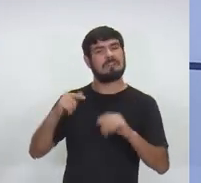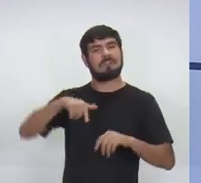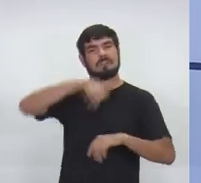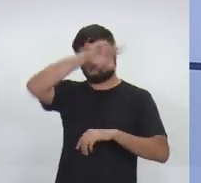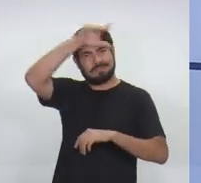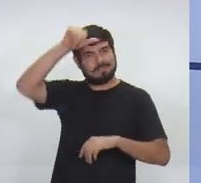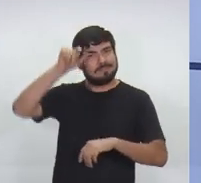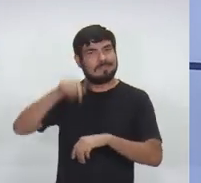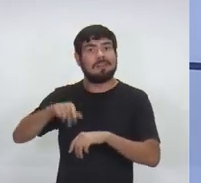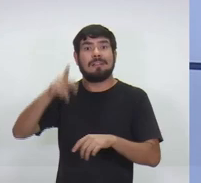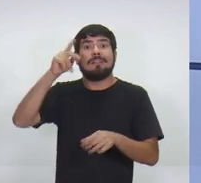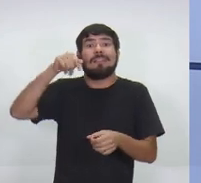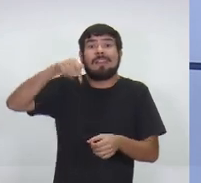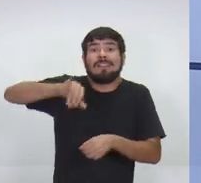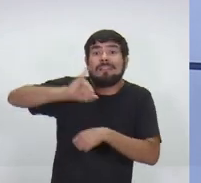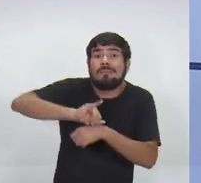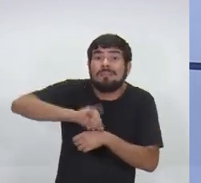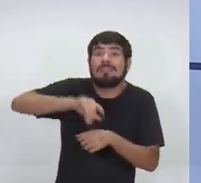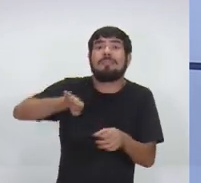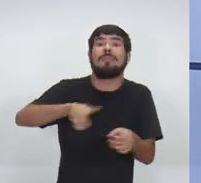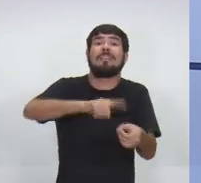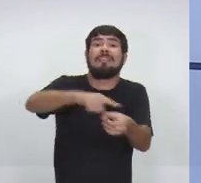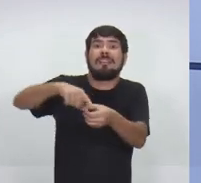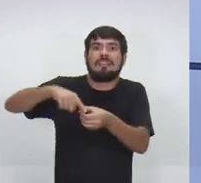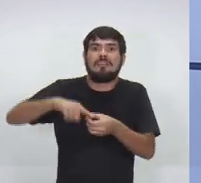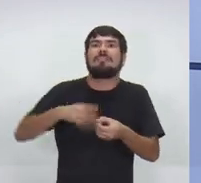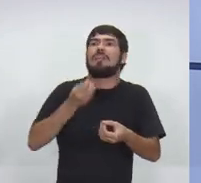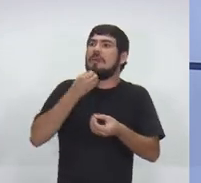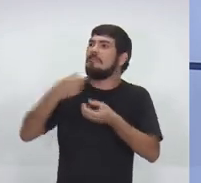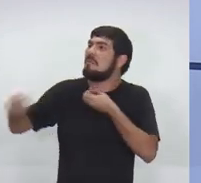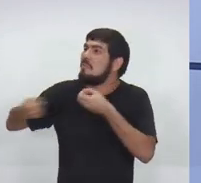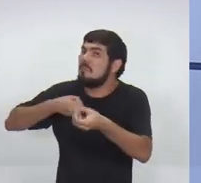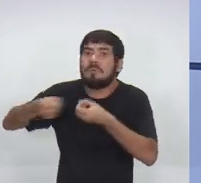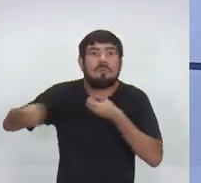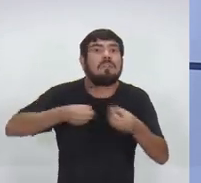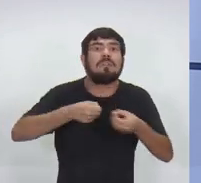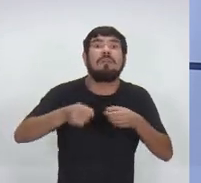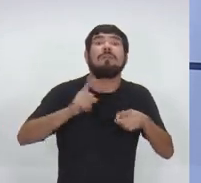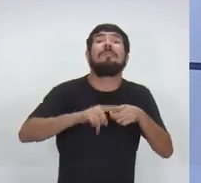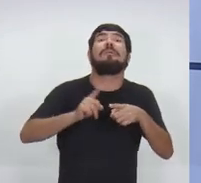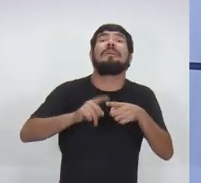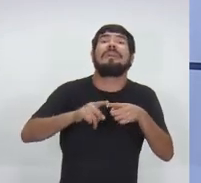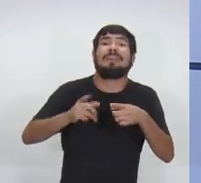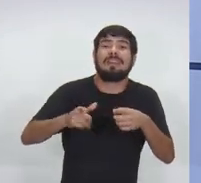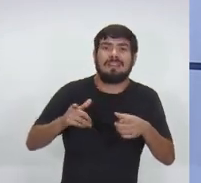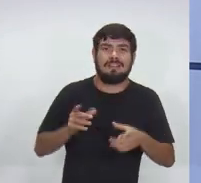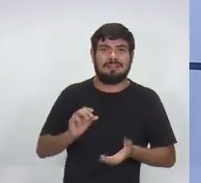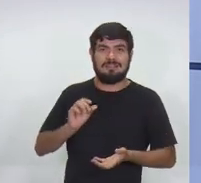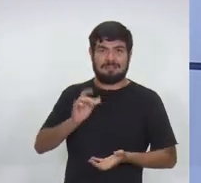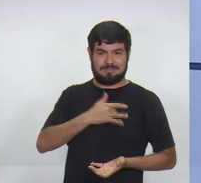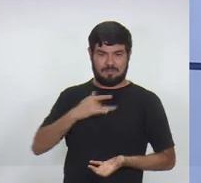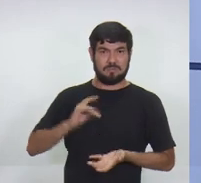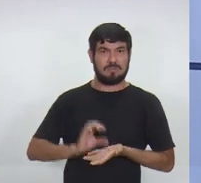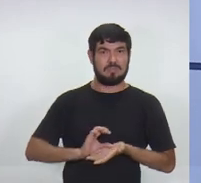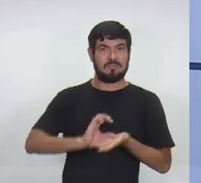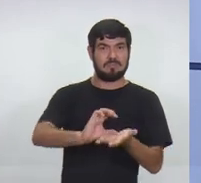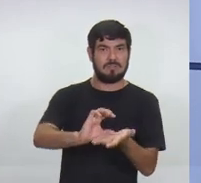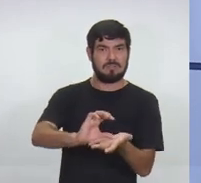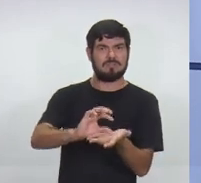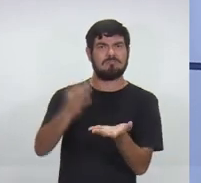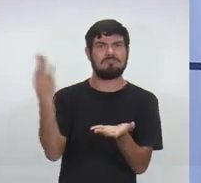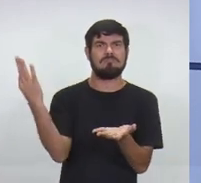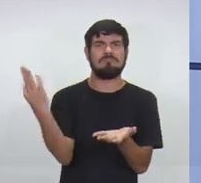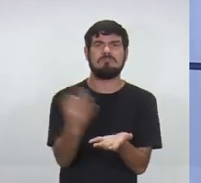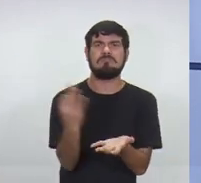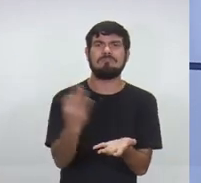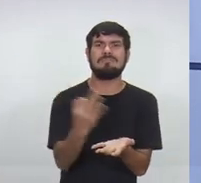e do interior será bem assistido será bem atendido porque os recursos da saúde serão empregados na sua atividade fim que